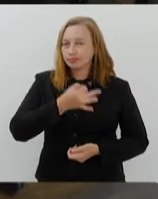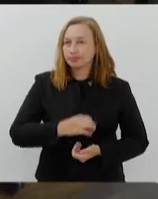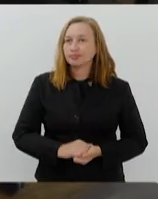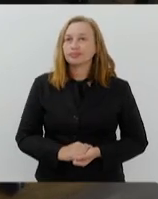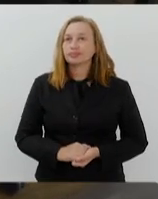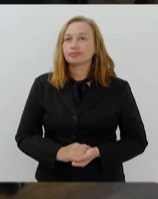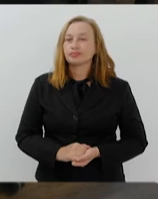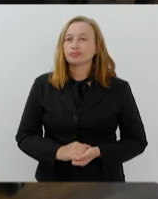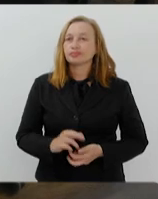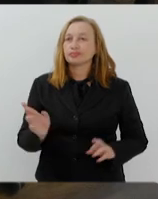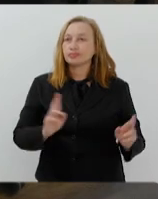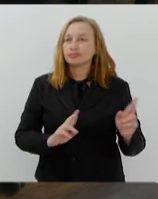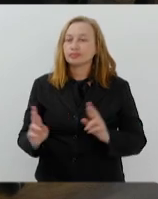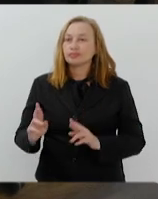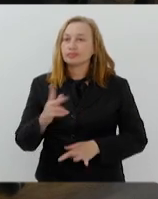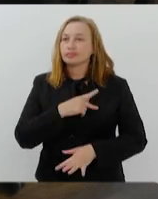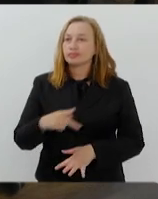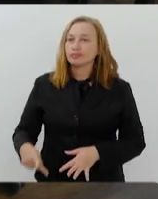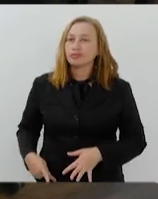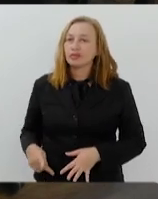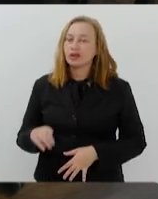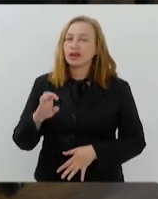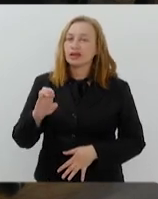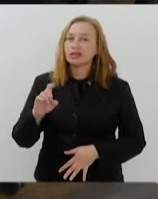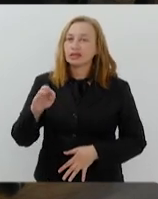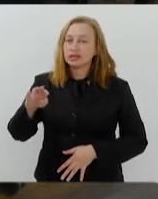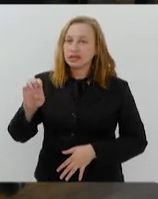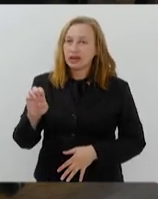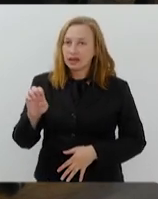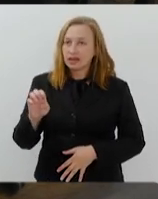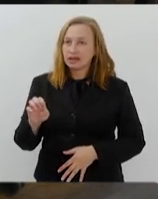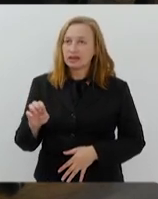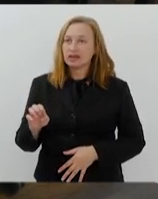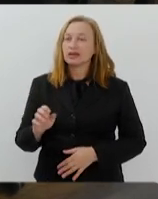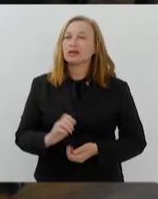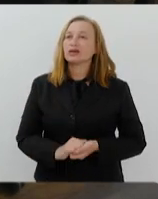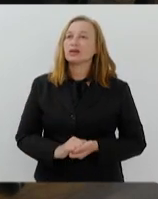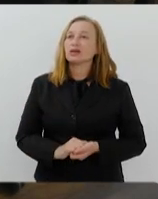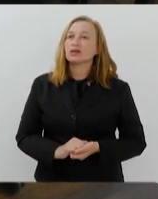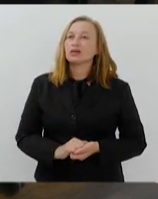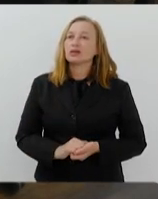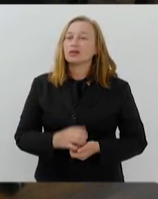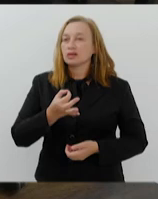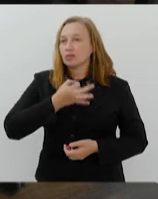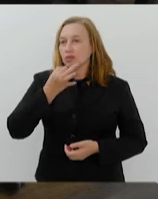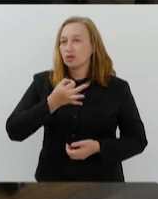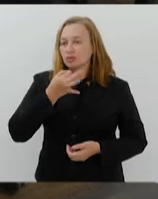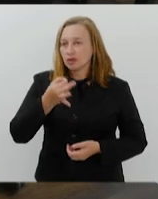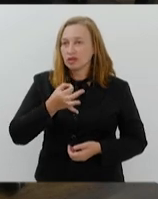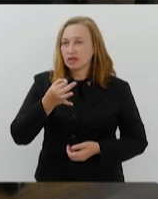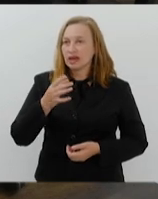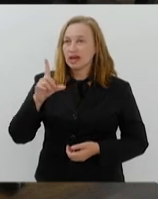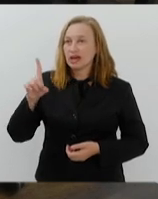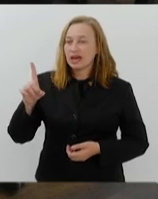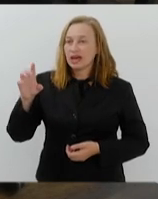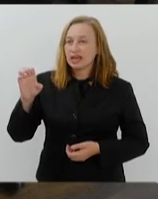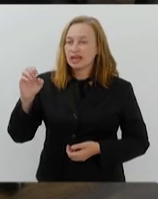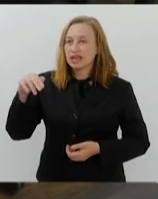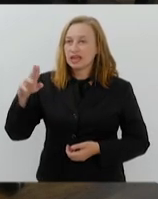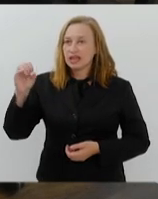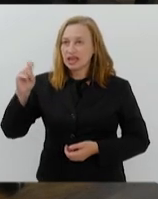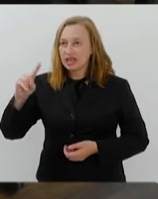à vinda do presidente da Sedai e chancelou depois do depoimento da senora Denise quando ela